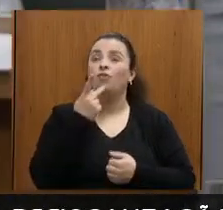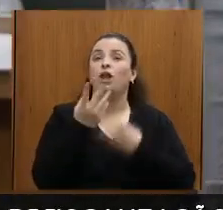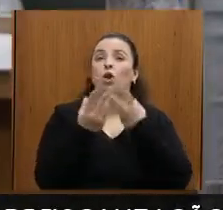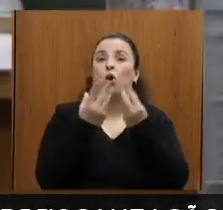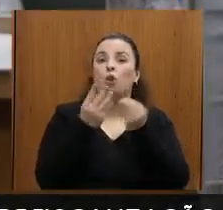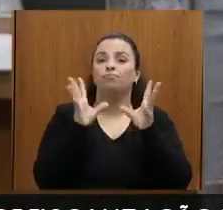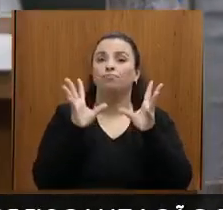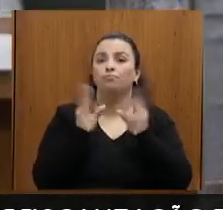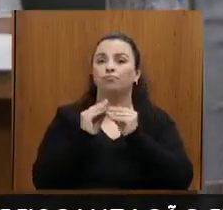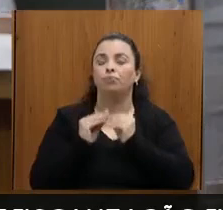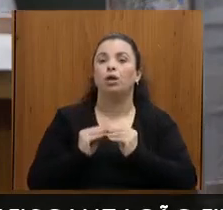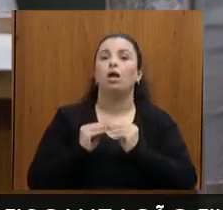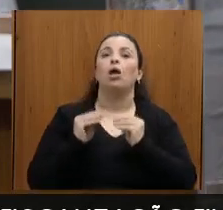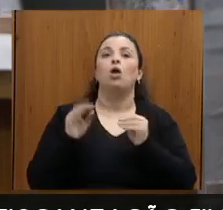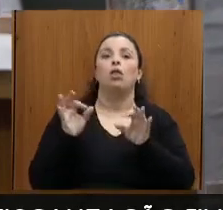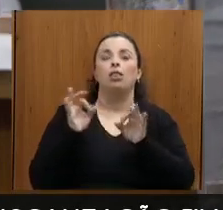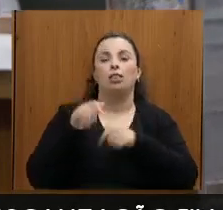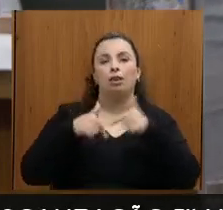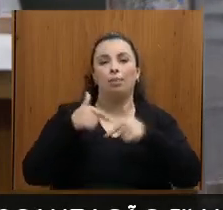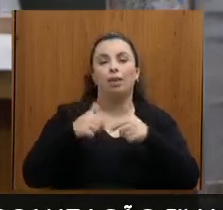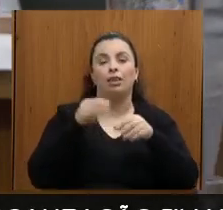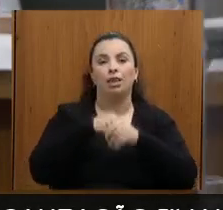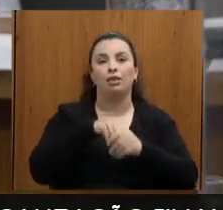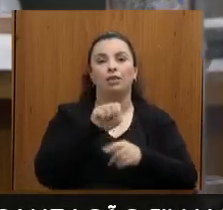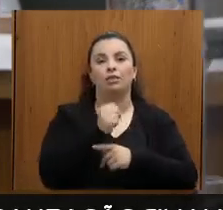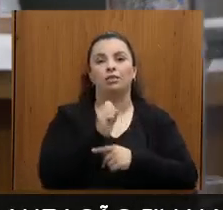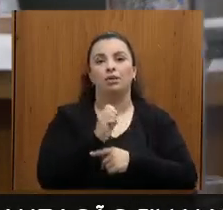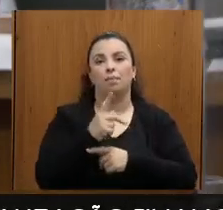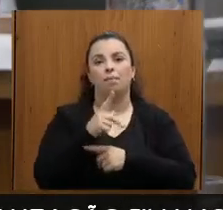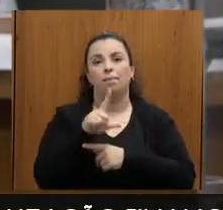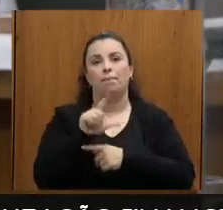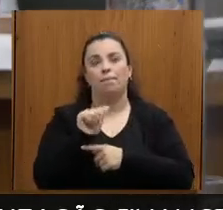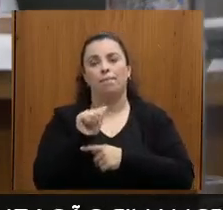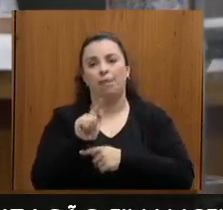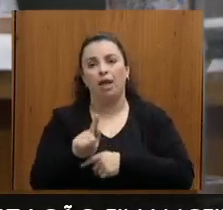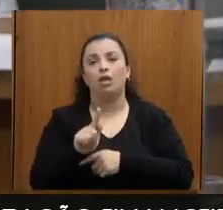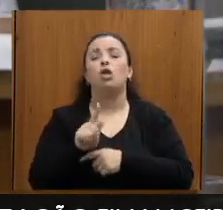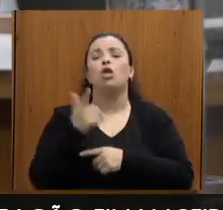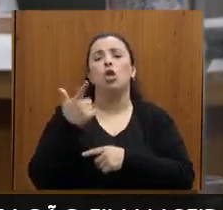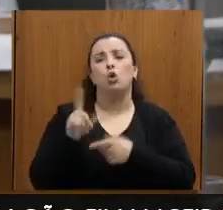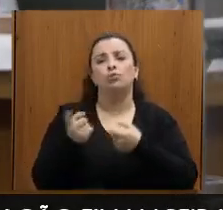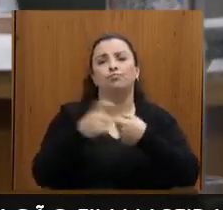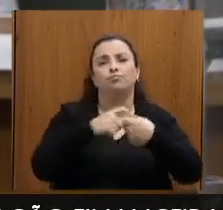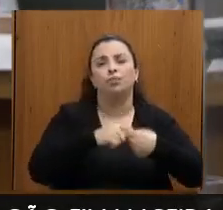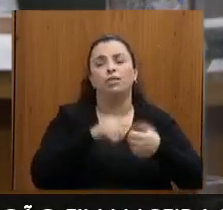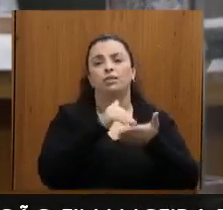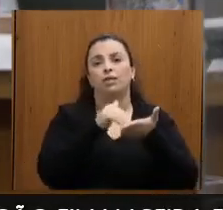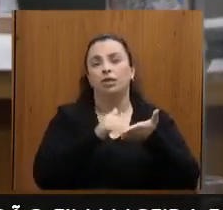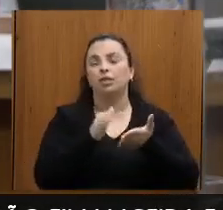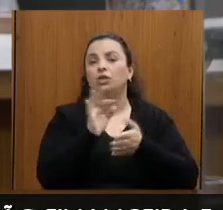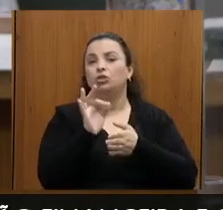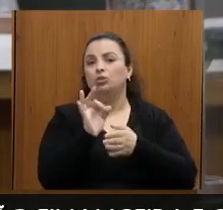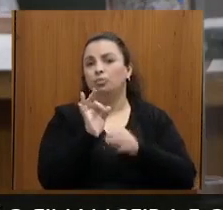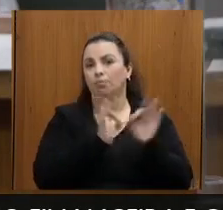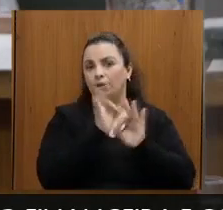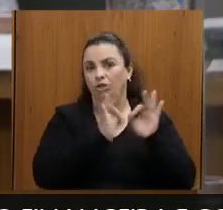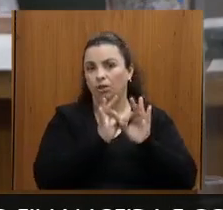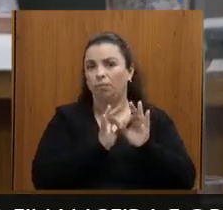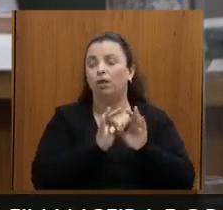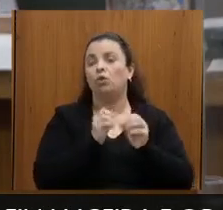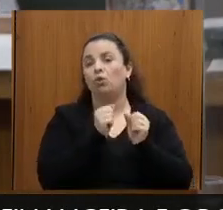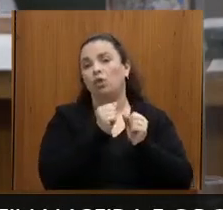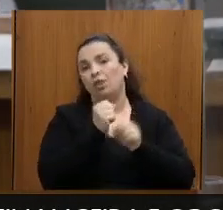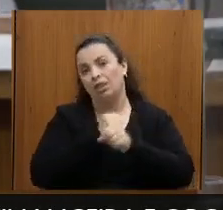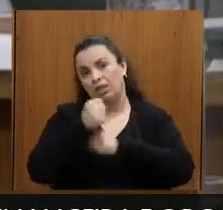tanto da CEPLAG quanto das instituições vinculadas à Secretaria de Planejamento nesse ano de 2021. Pode passar, por favor.